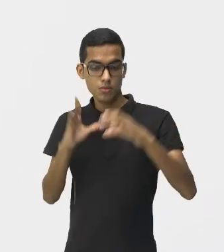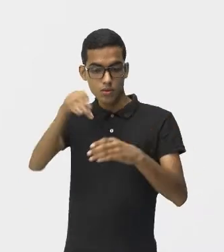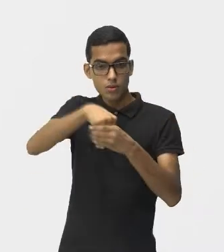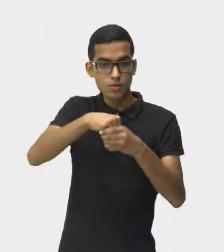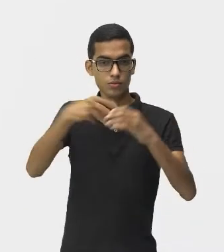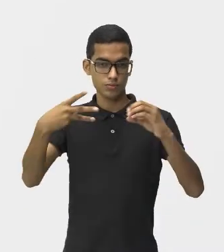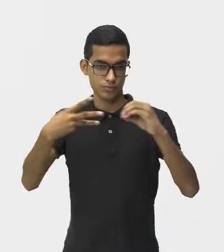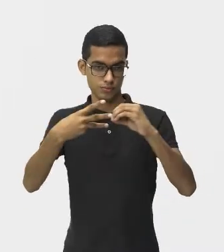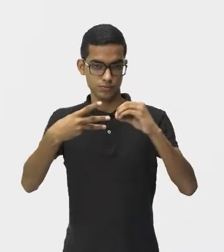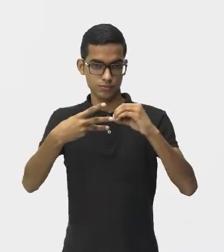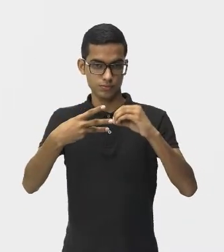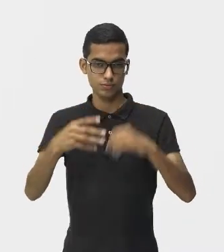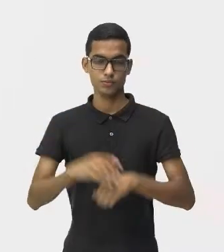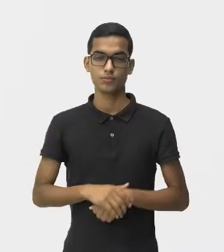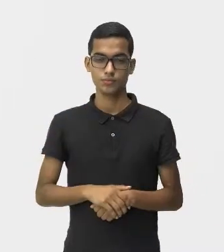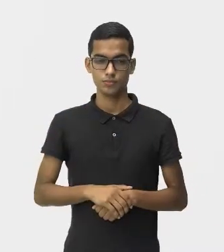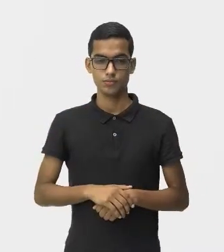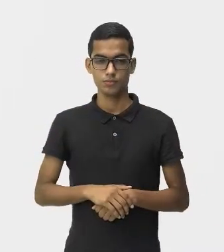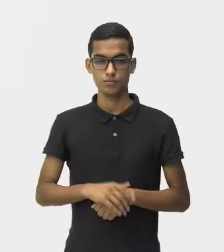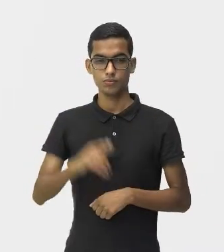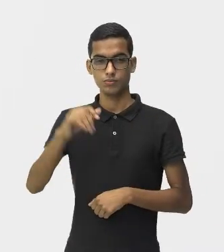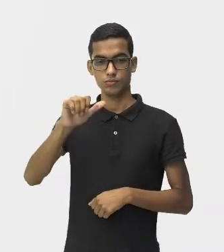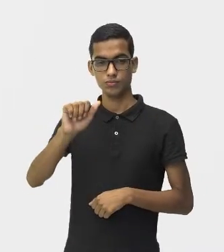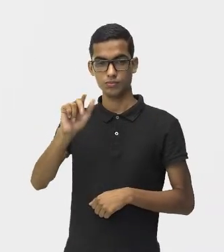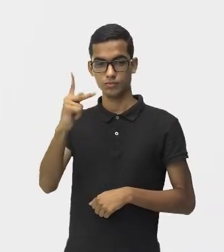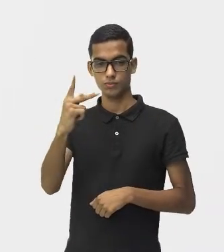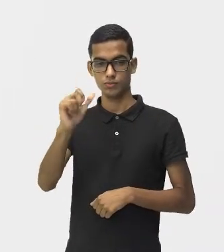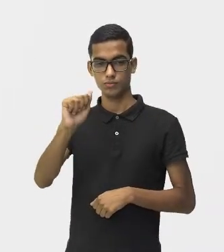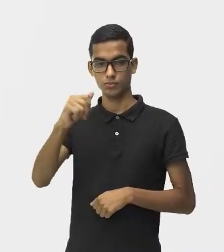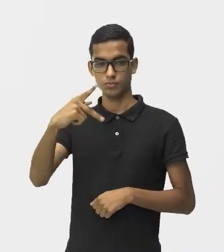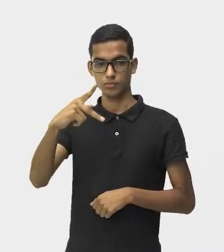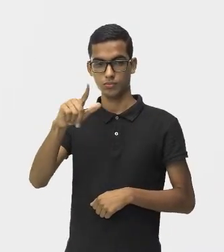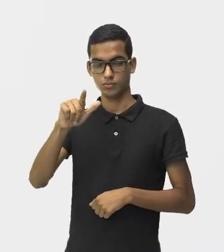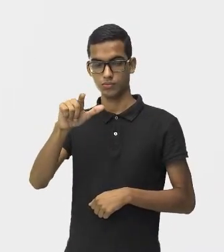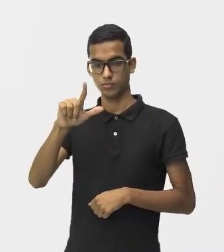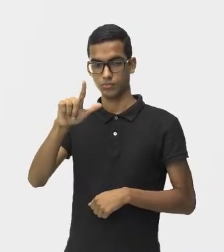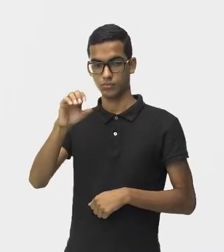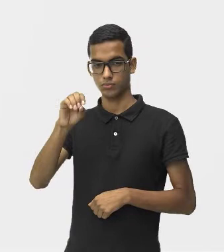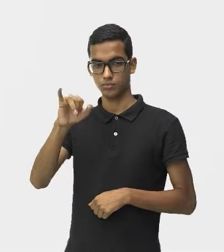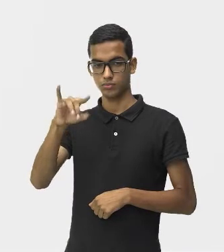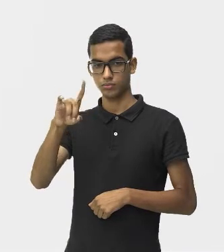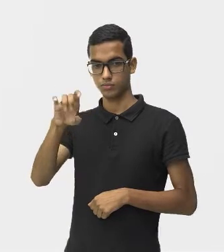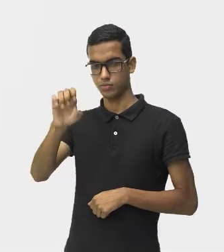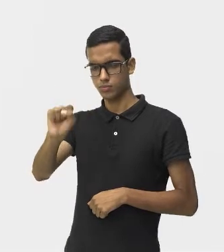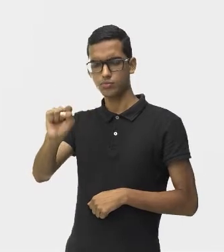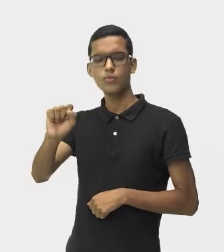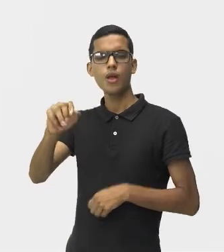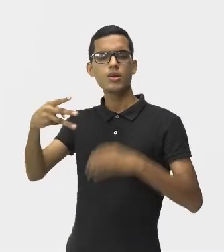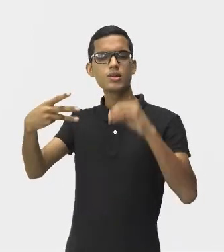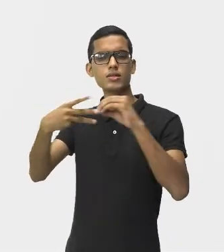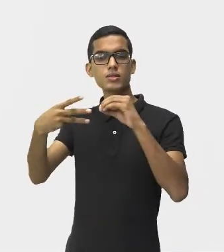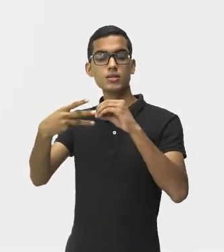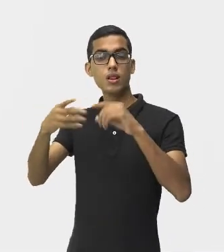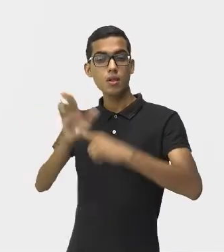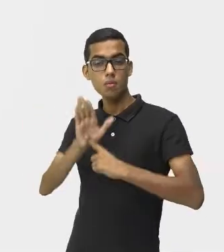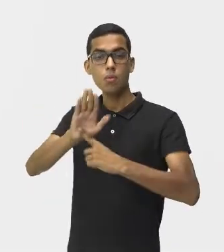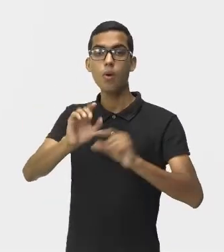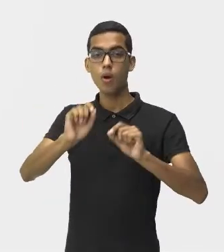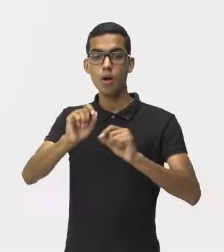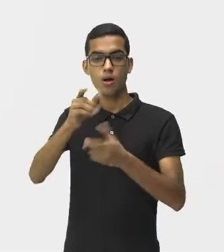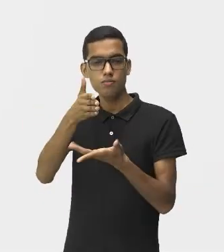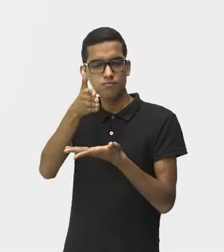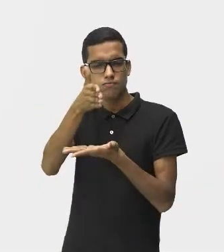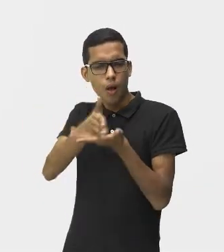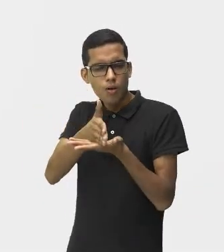chama de haploide as células que apresentam a metade do número de cromossomos. A gente já sabe